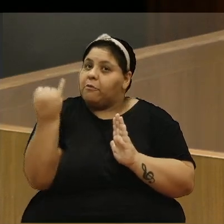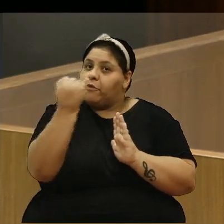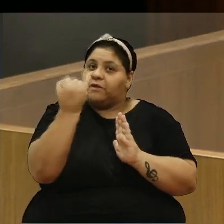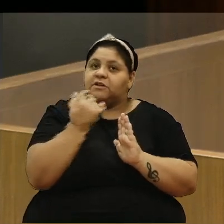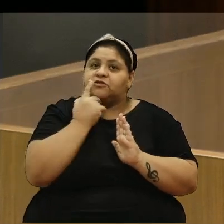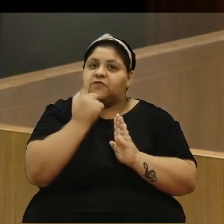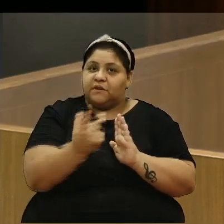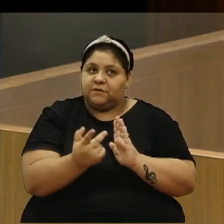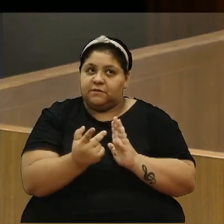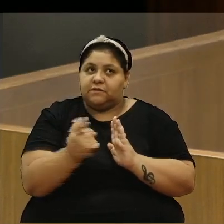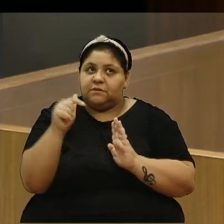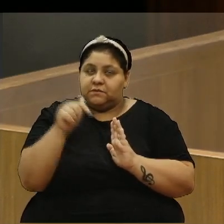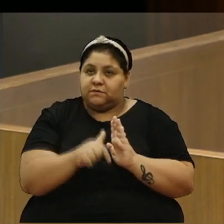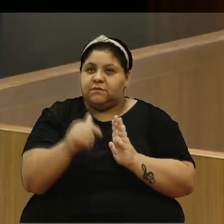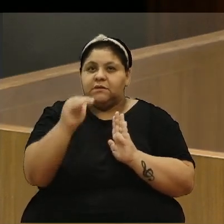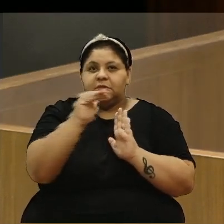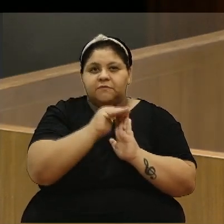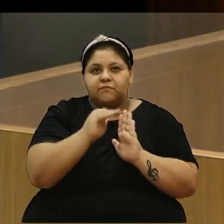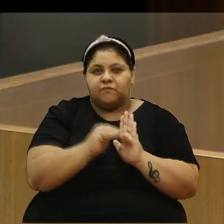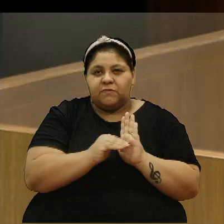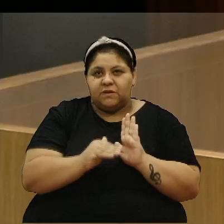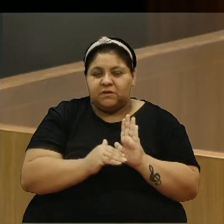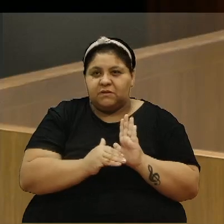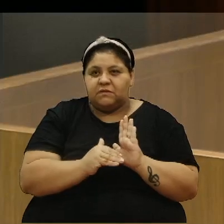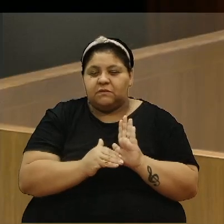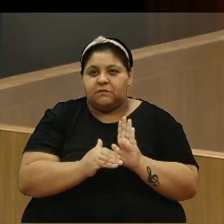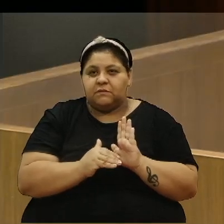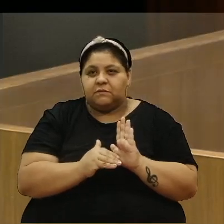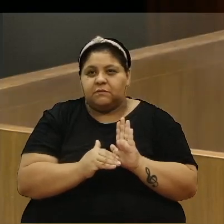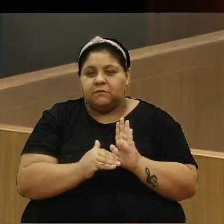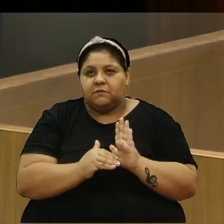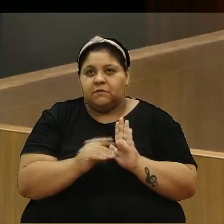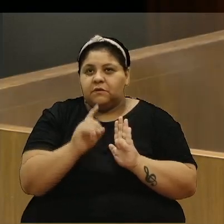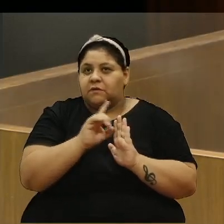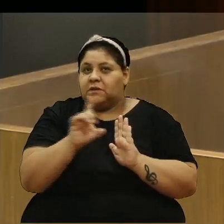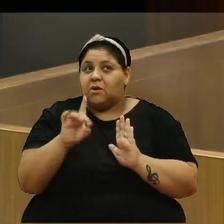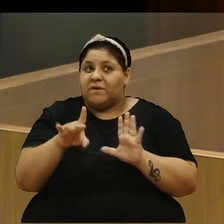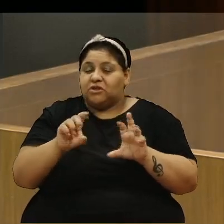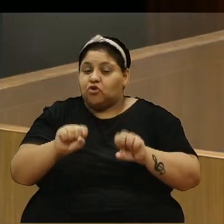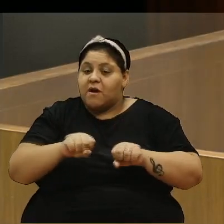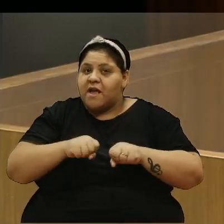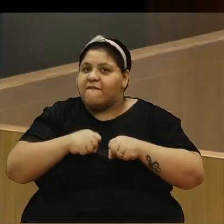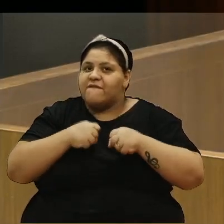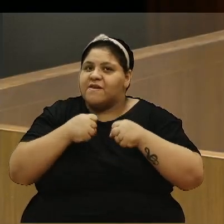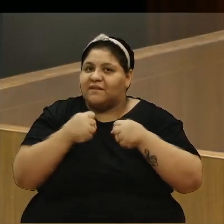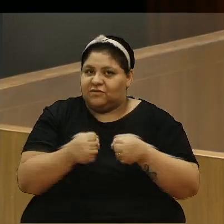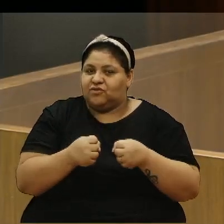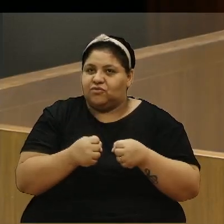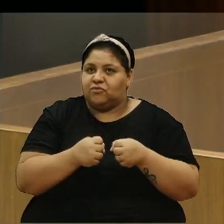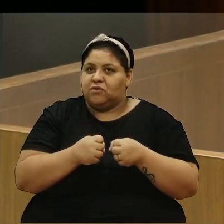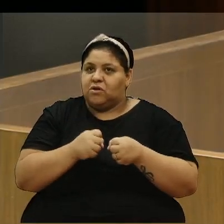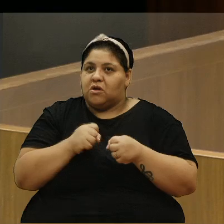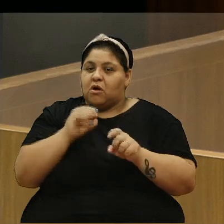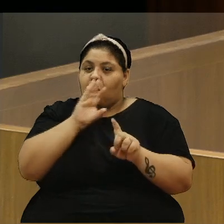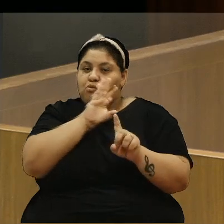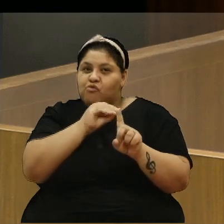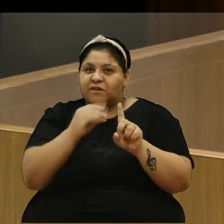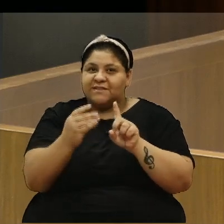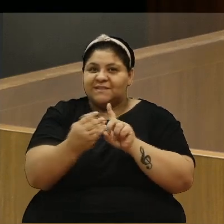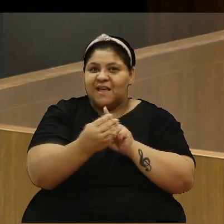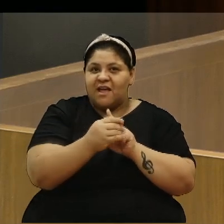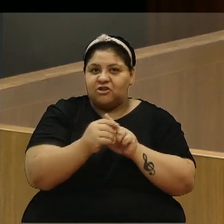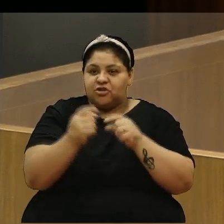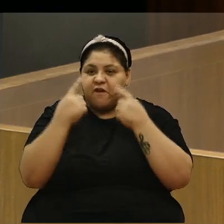ressaltar que este plano, muito mais do que enfrentar o assédio e a violência